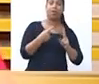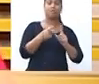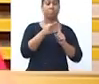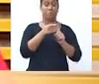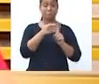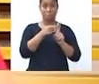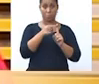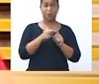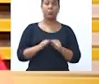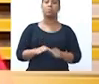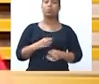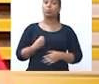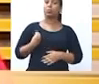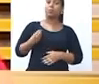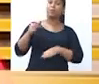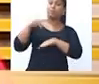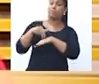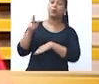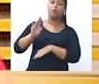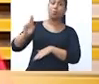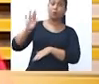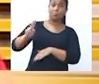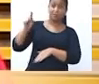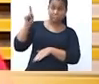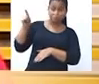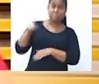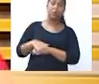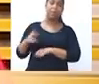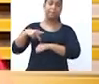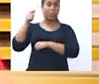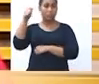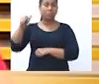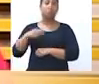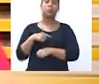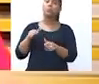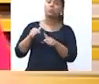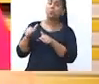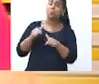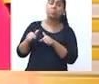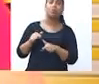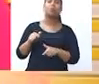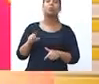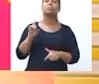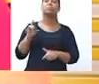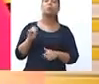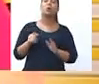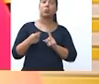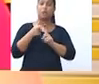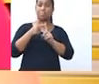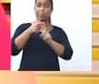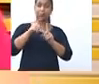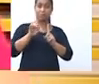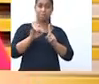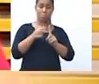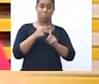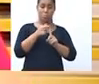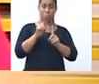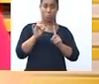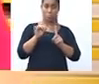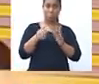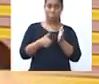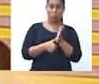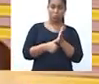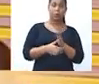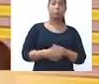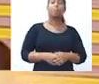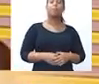quando eu estive lá na Universidade de Michigan, eu trabalhei especificamente com impressão digital. Então, e no que a gente